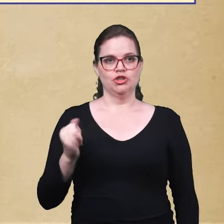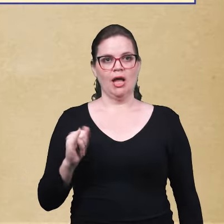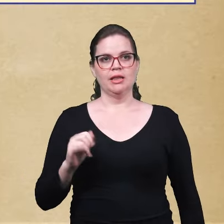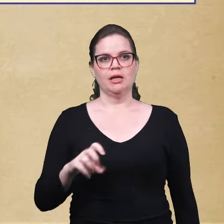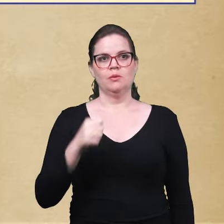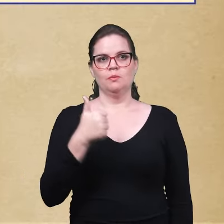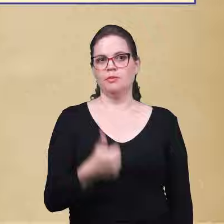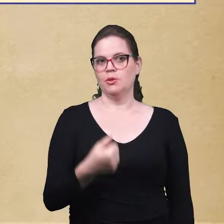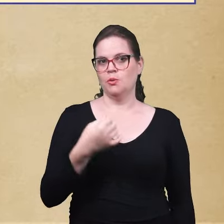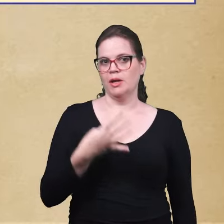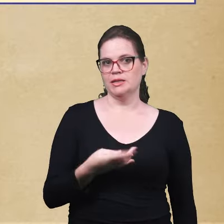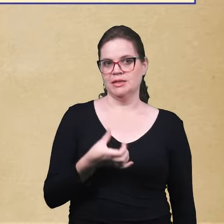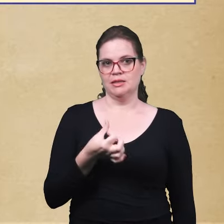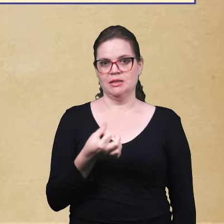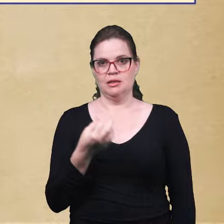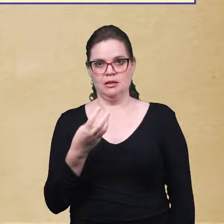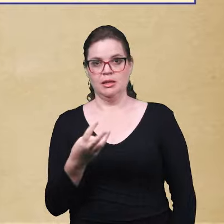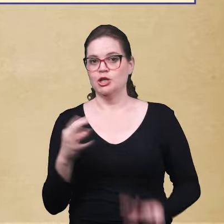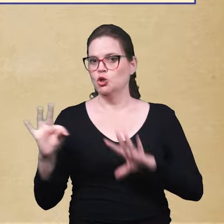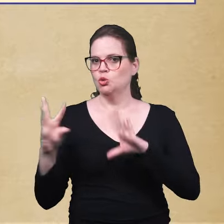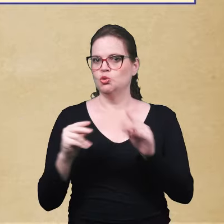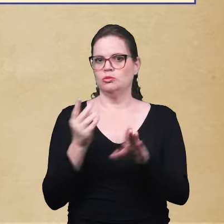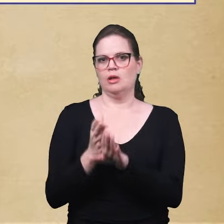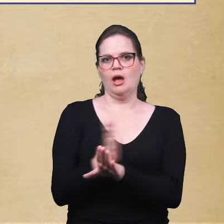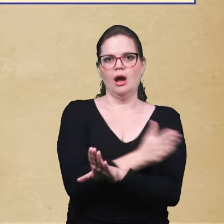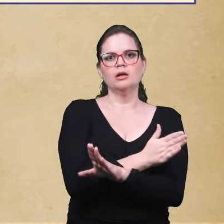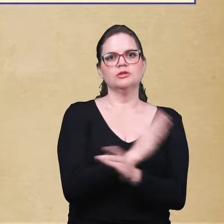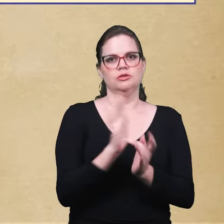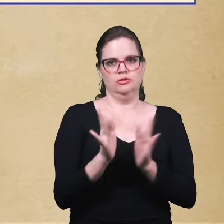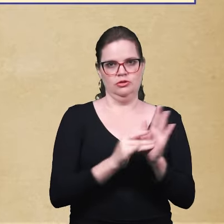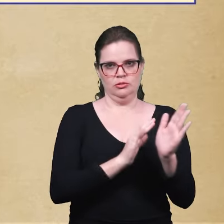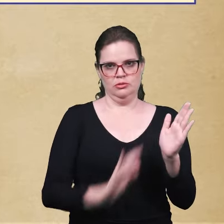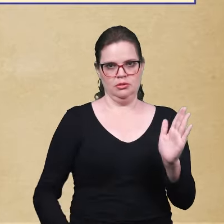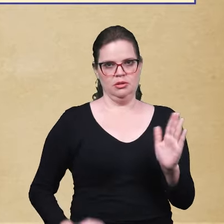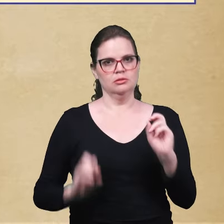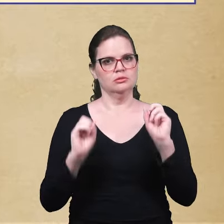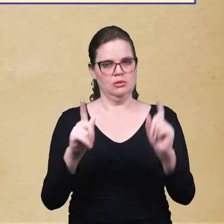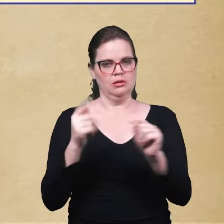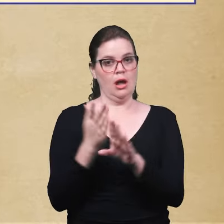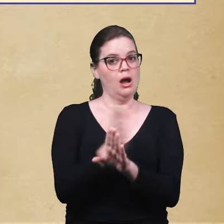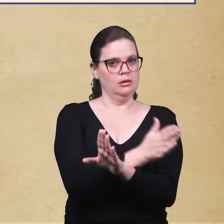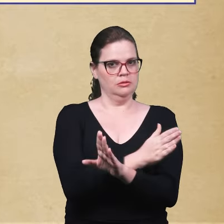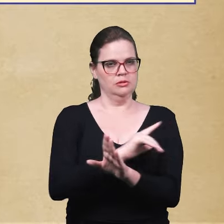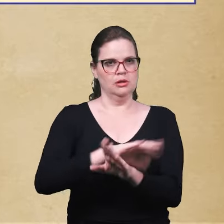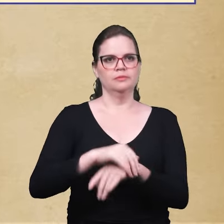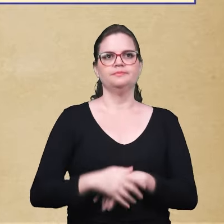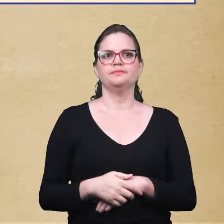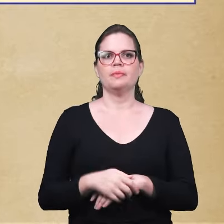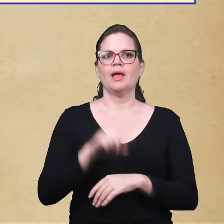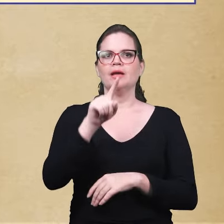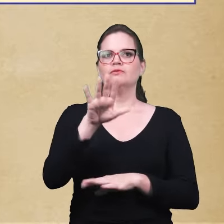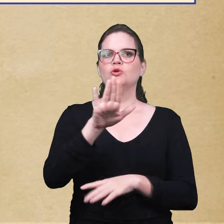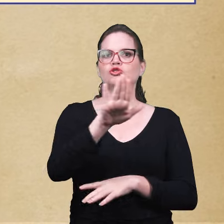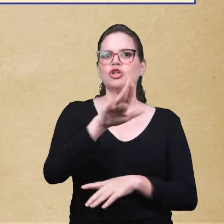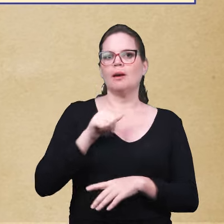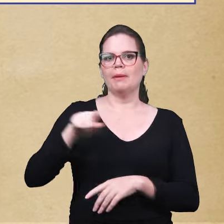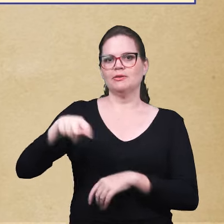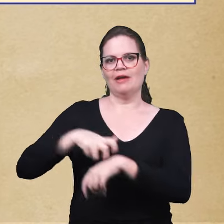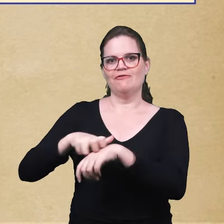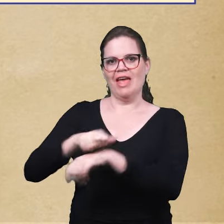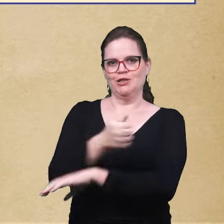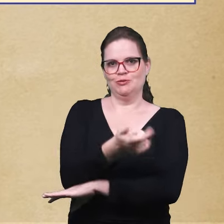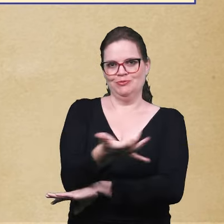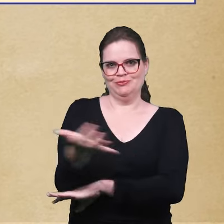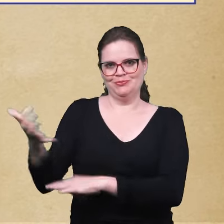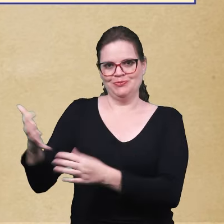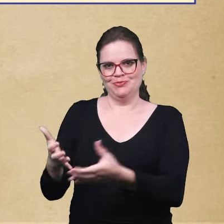a.C., foi o chamado na sarça ardente. Lá em Êxodo 3, foi o episódio anterior a esse, né? Um